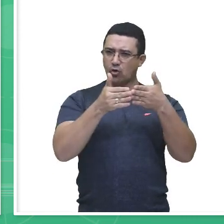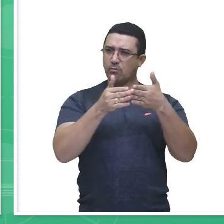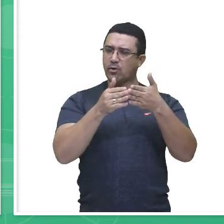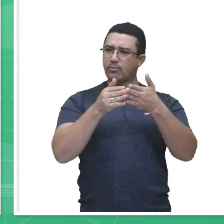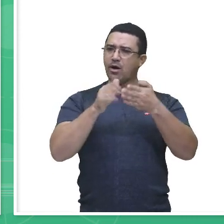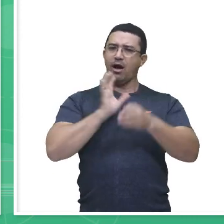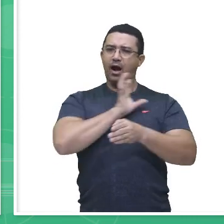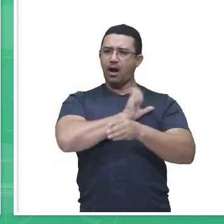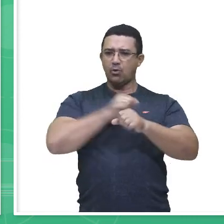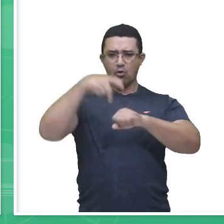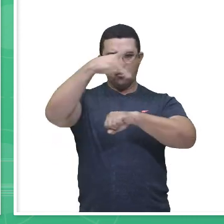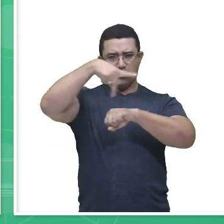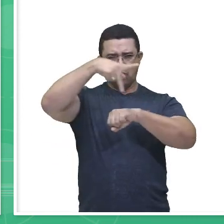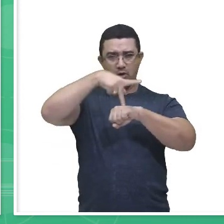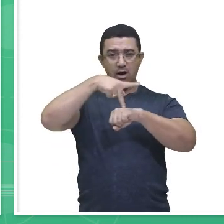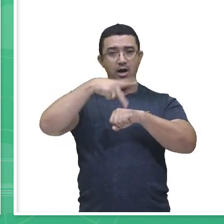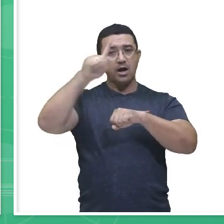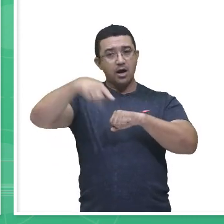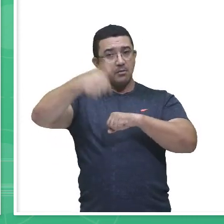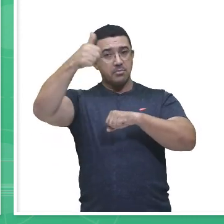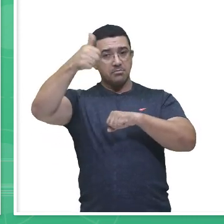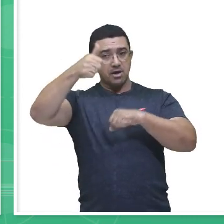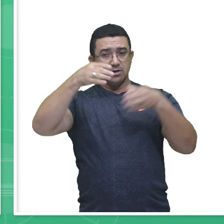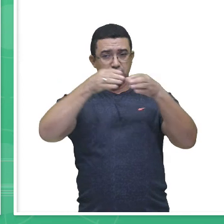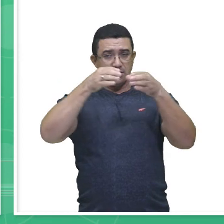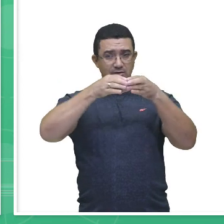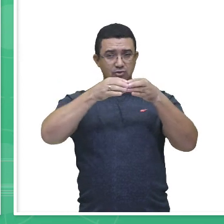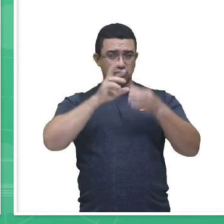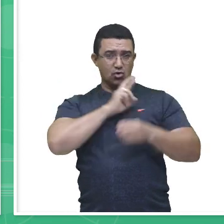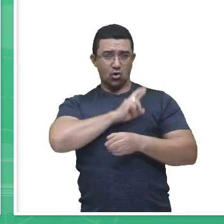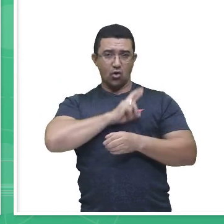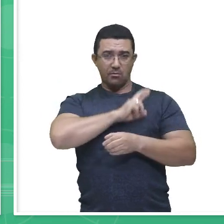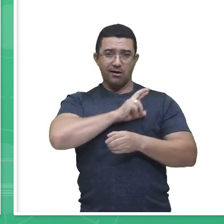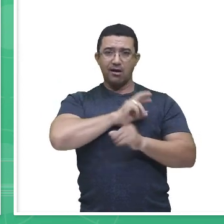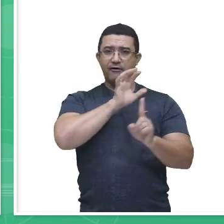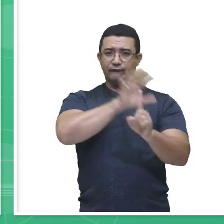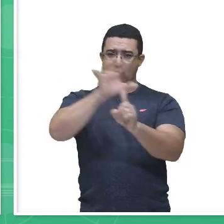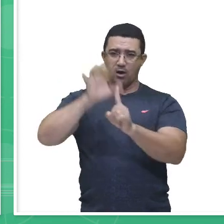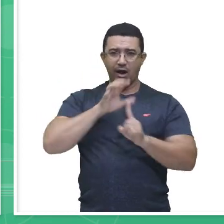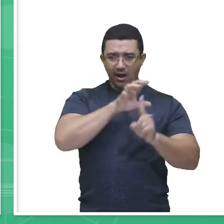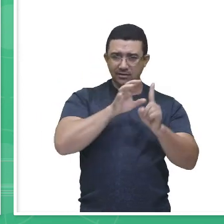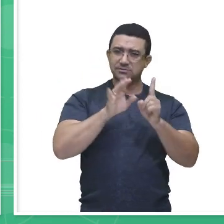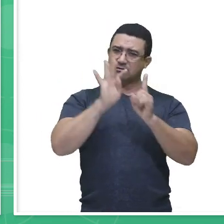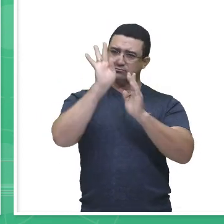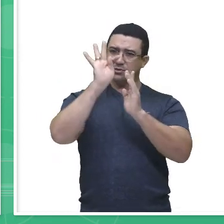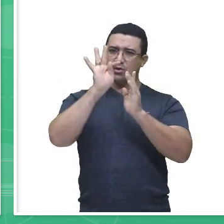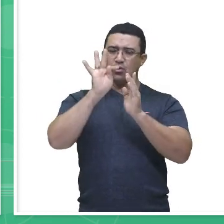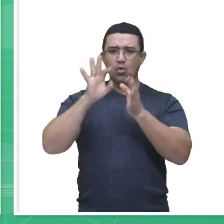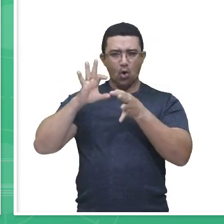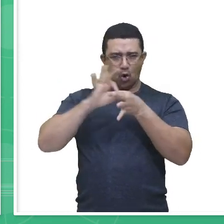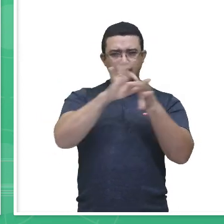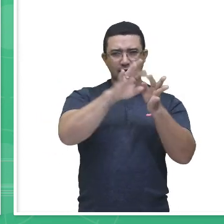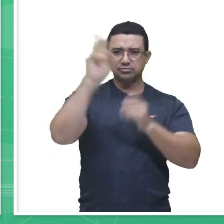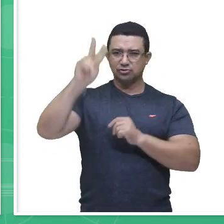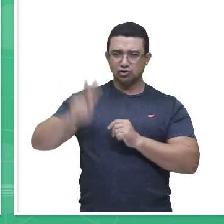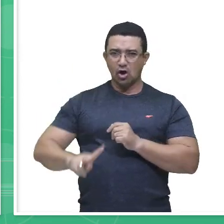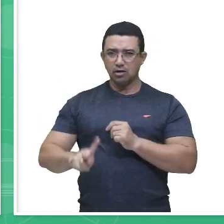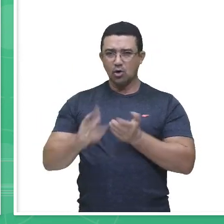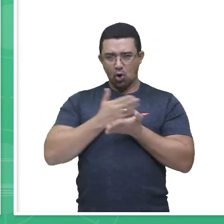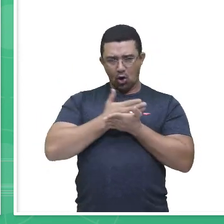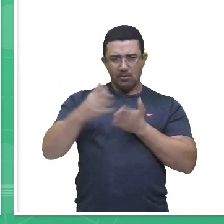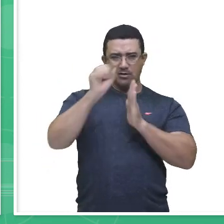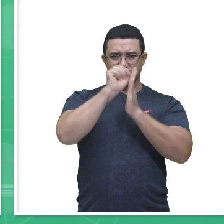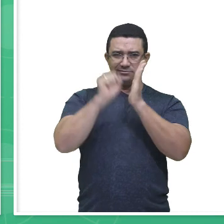faz referência à primeira geração romântica, com as influências do contexto histórico do início do